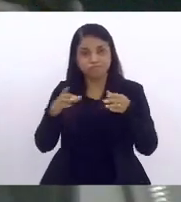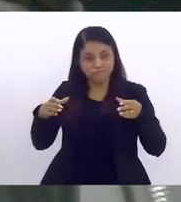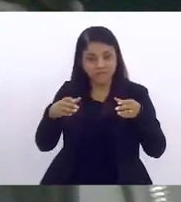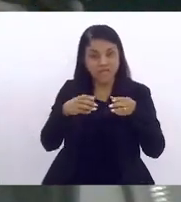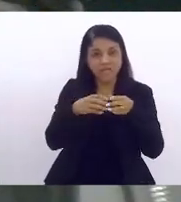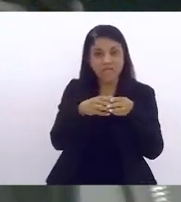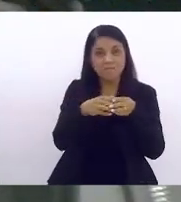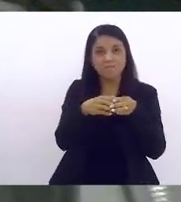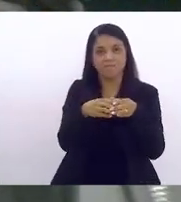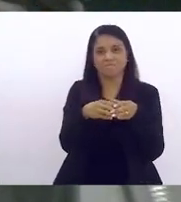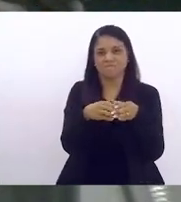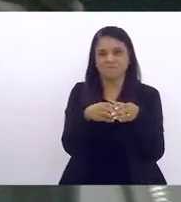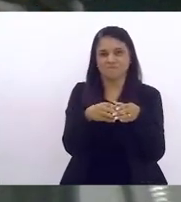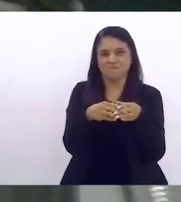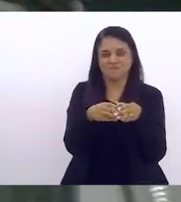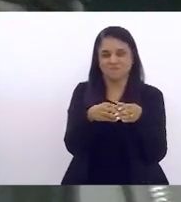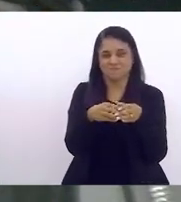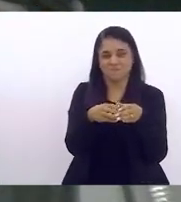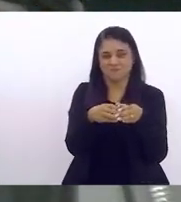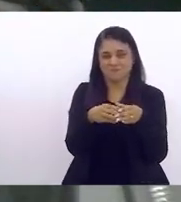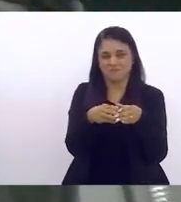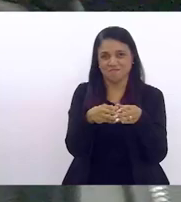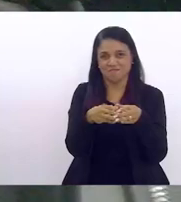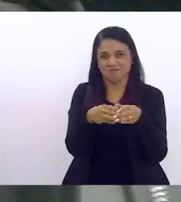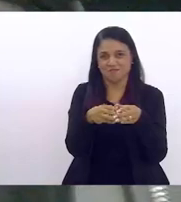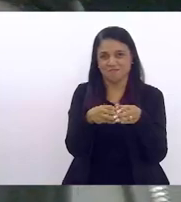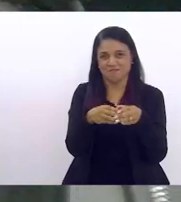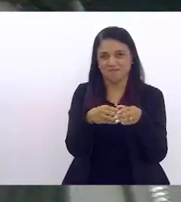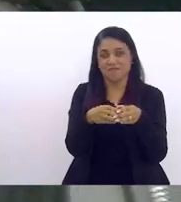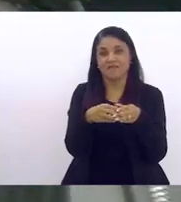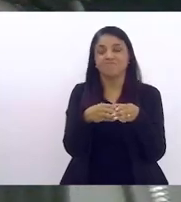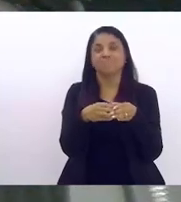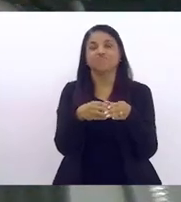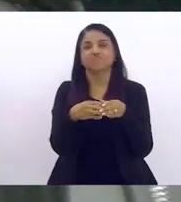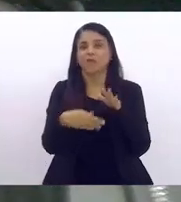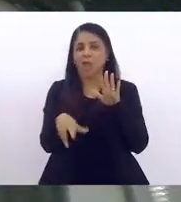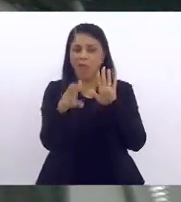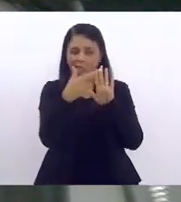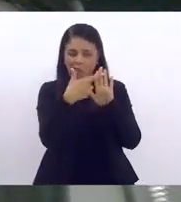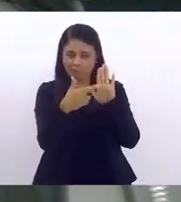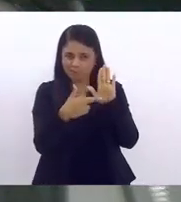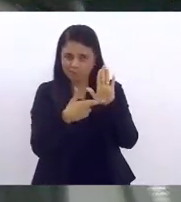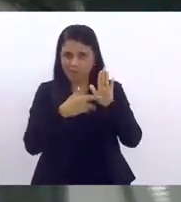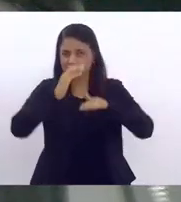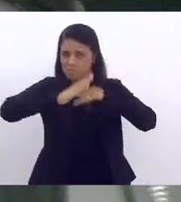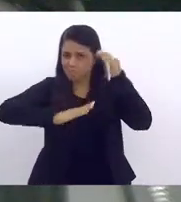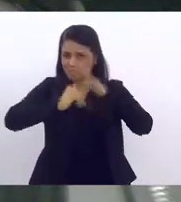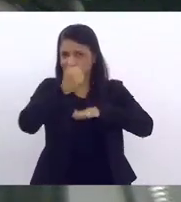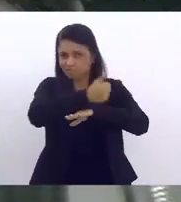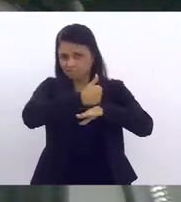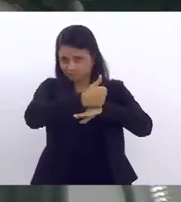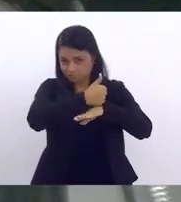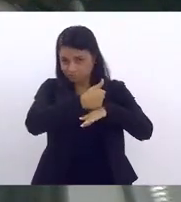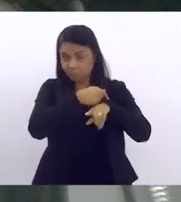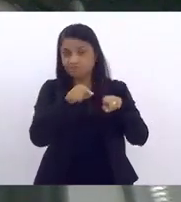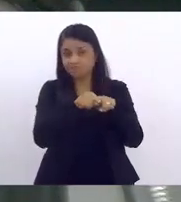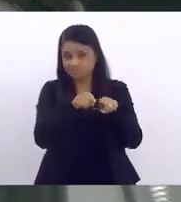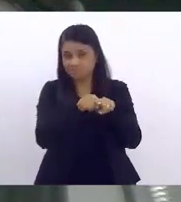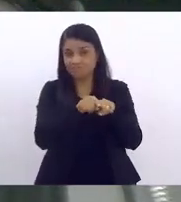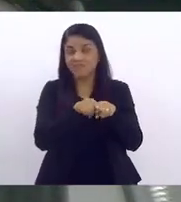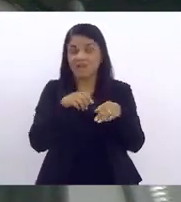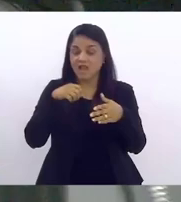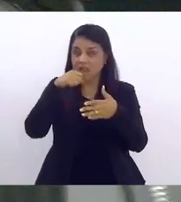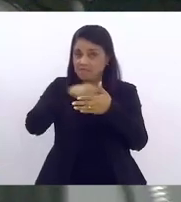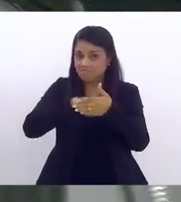mínimas. Essa é uma luta fundamental. Tem que regulamentar a categoria, a profissão, tem que regulamentar. Agora, a briga tem que ser, junto